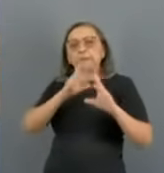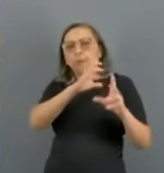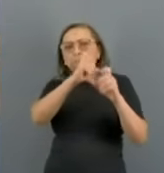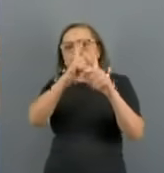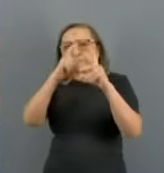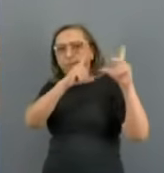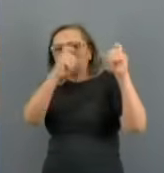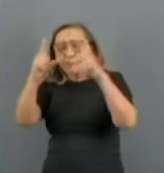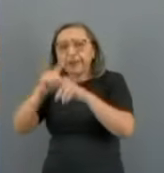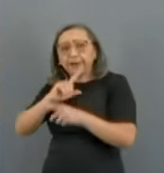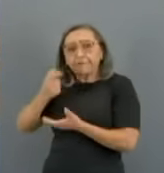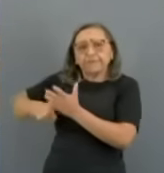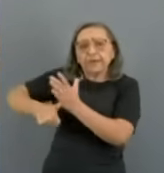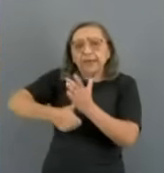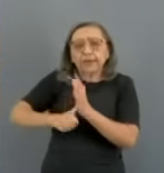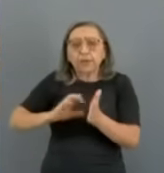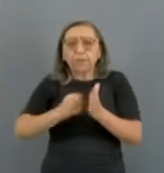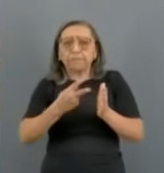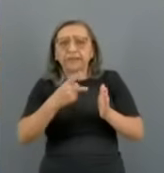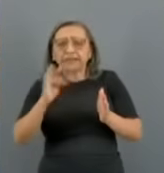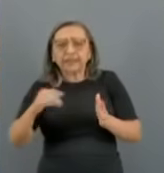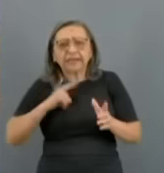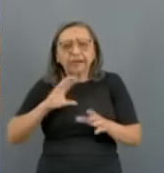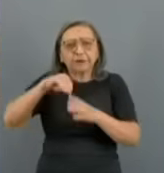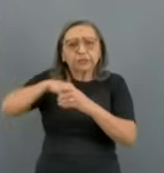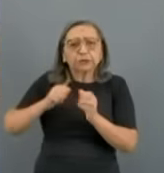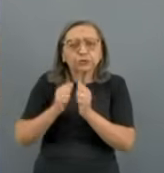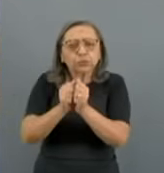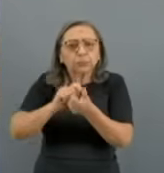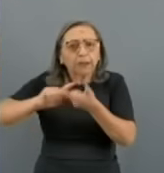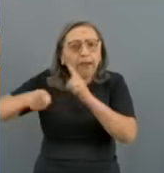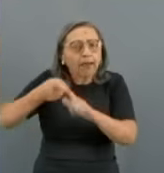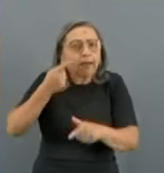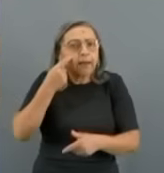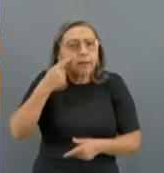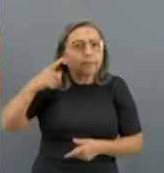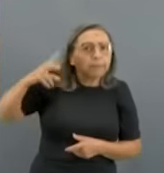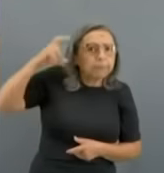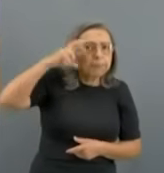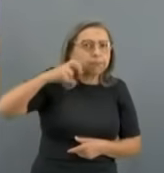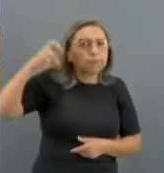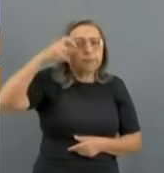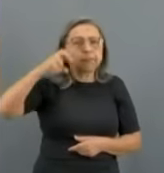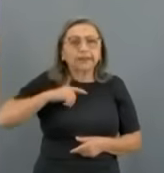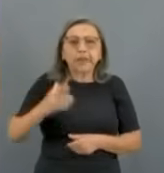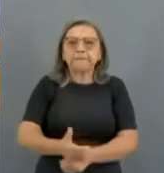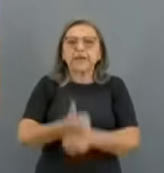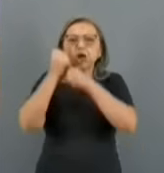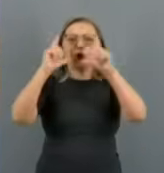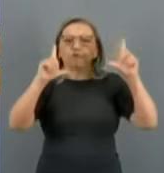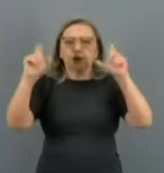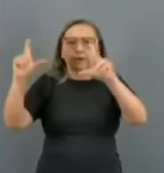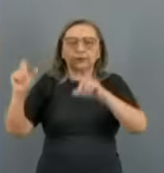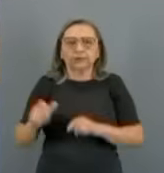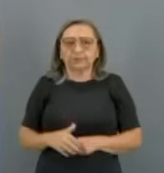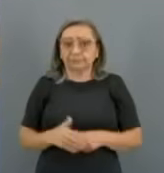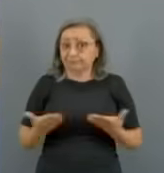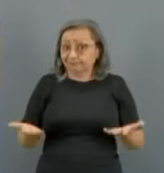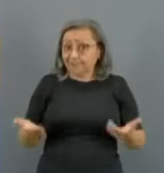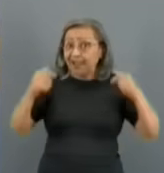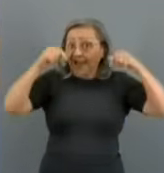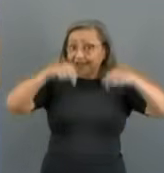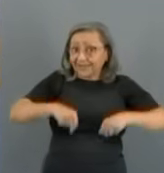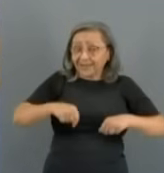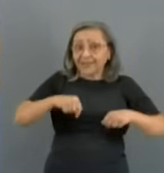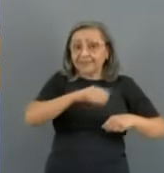dos Trabalhadores e que estava lá em conluio para poder ter a melhor imagem. Na investigação